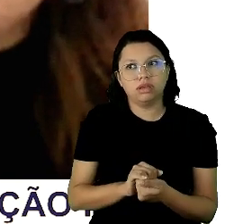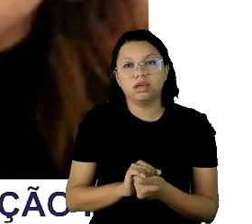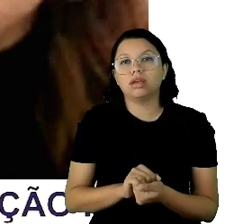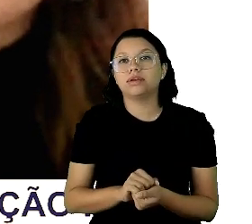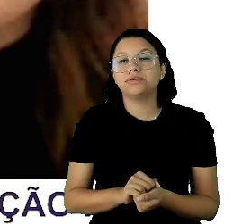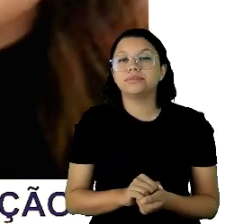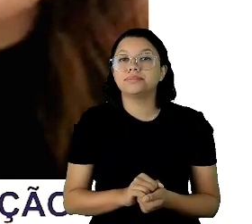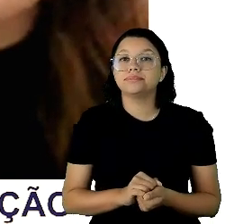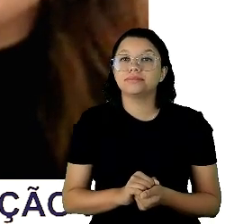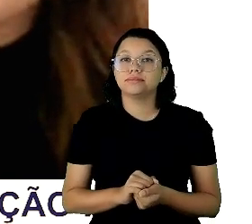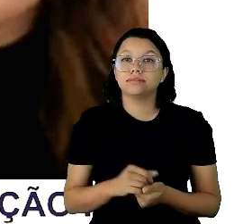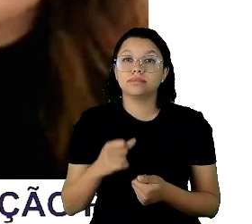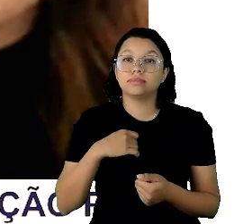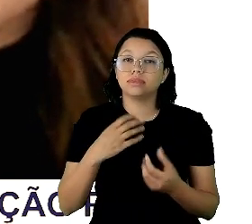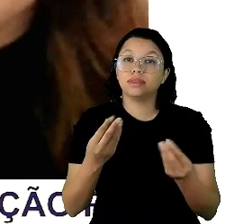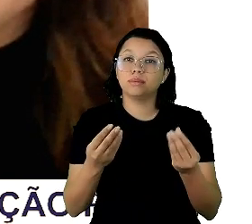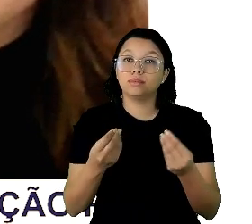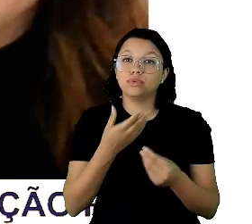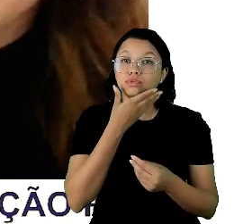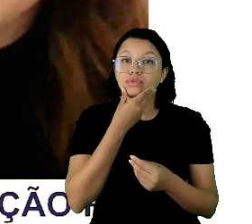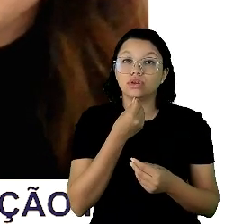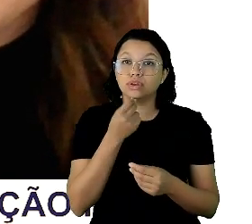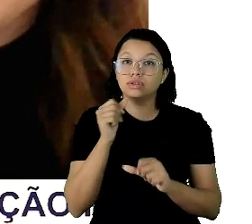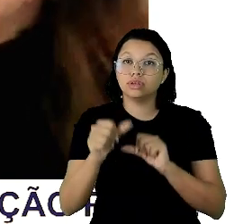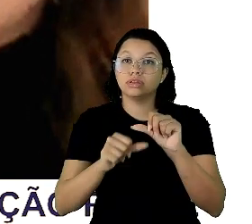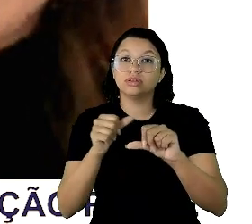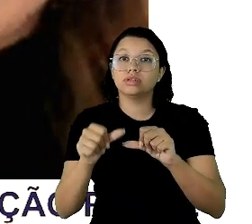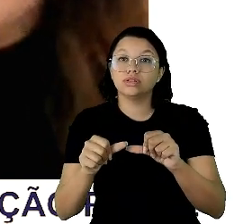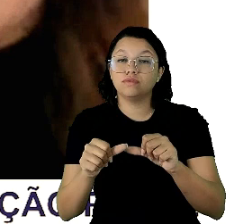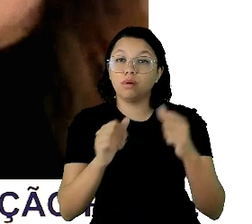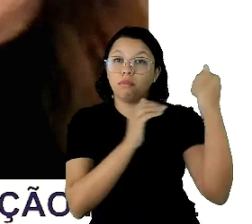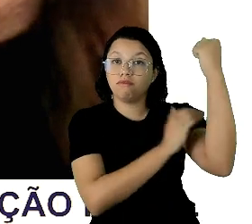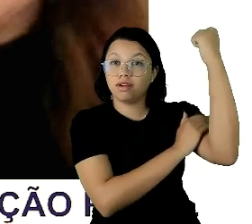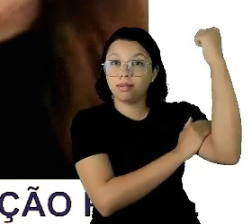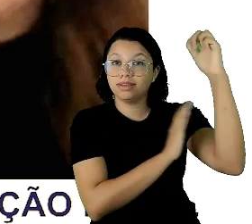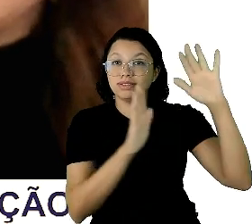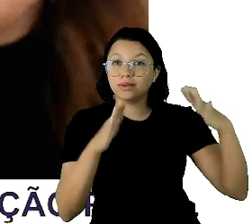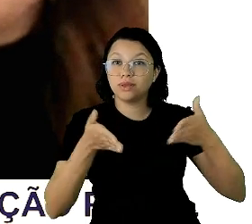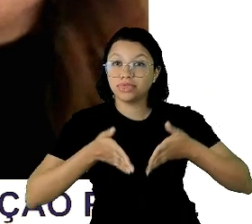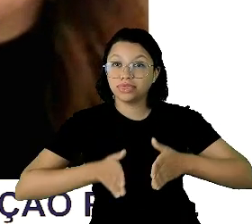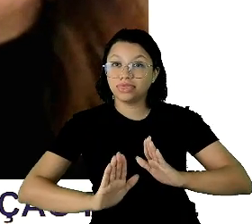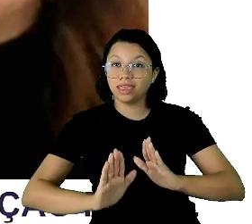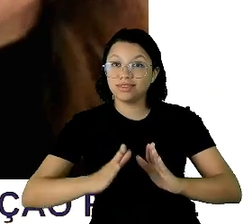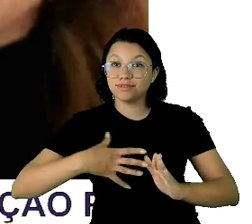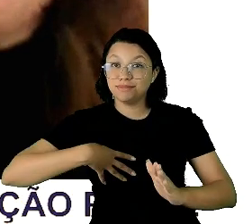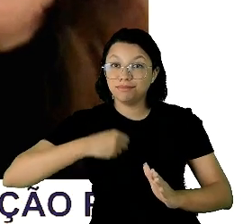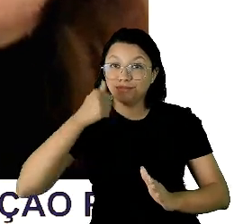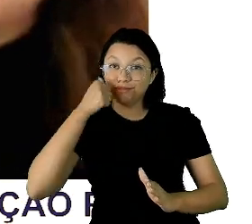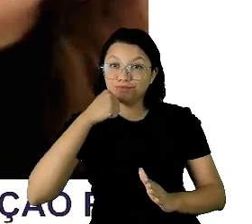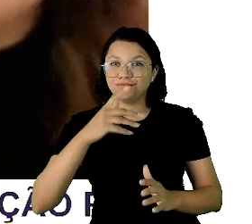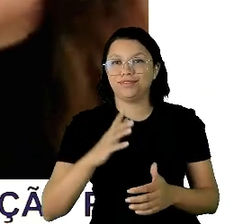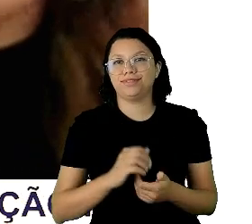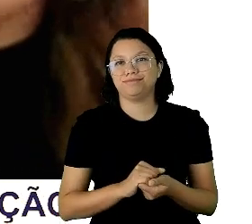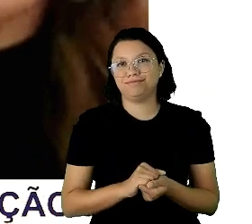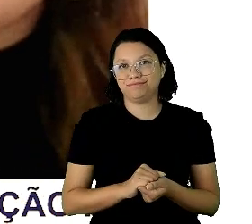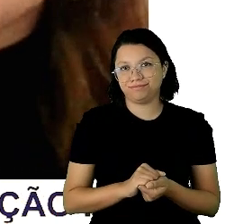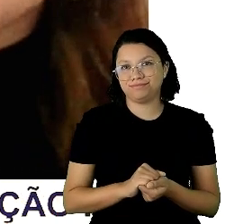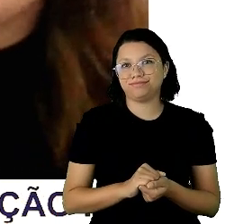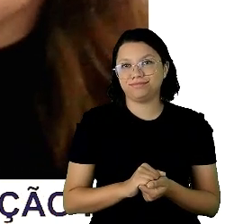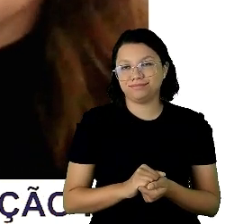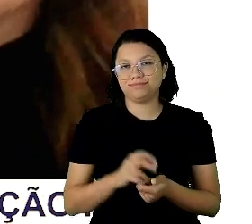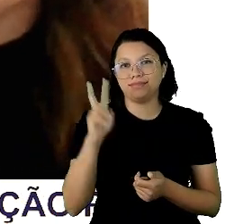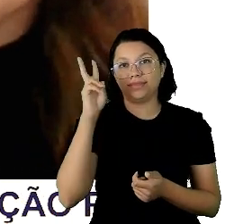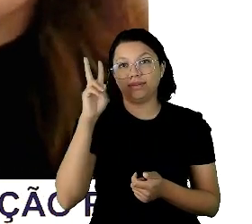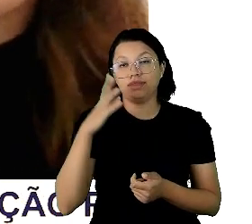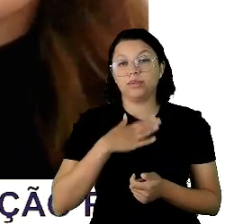se tornam feministas quando têm filhas. É verdade, Então, exato. assim, eu lembro o meu pai, acho que é um que,